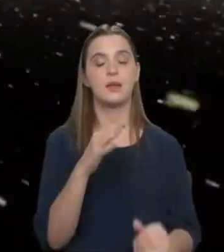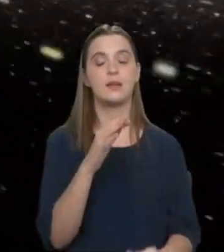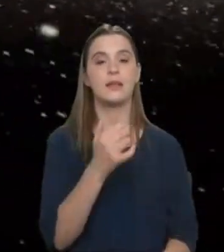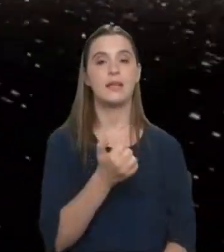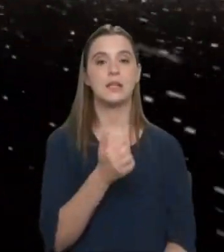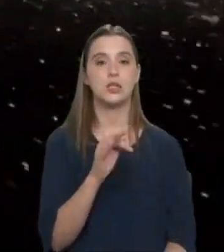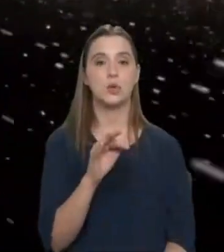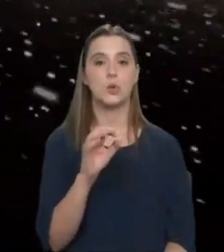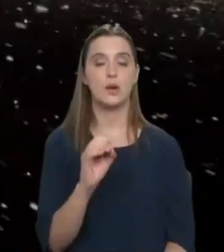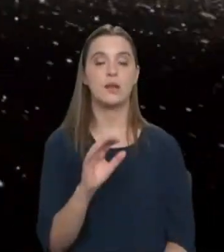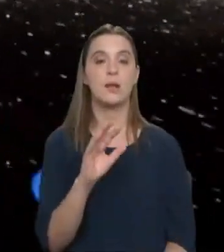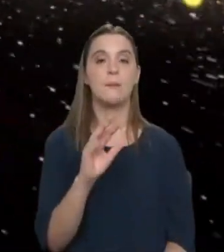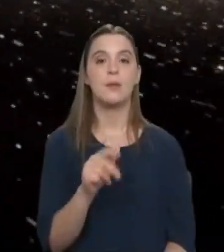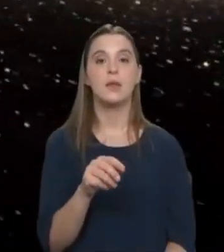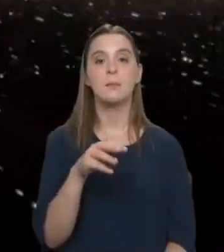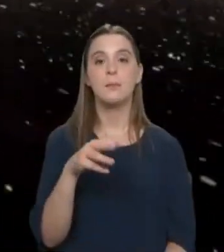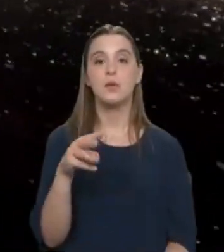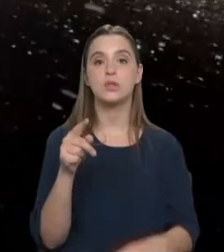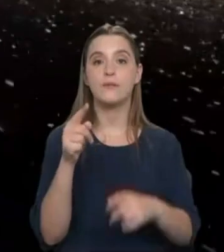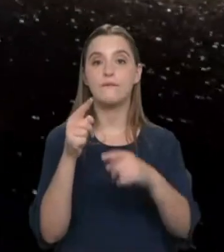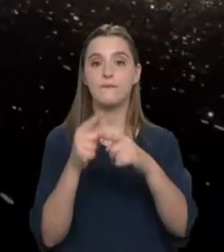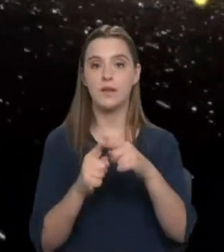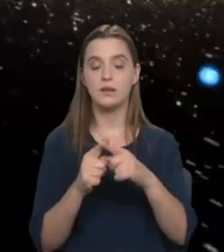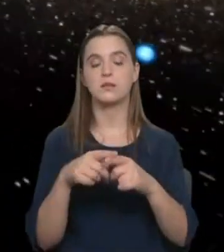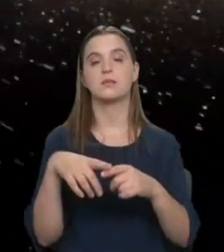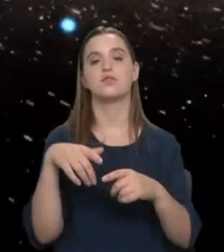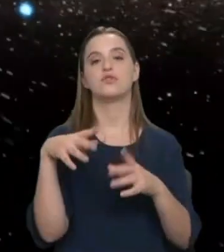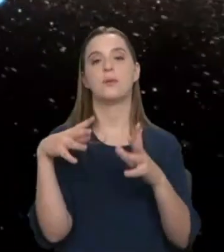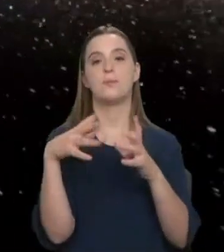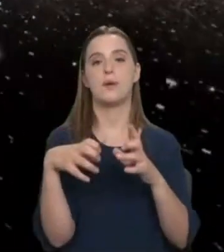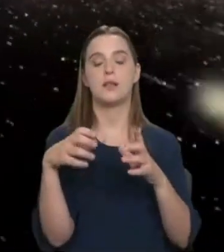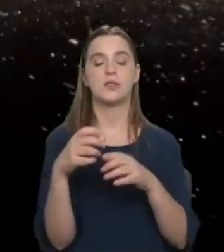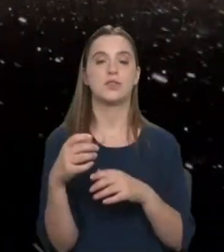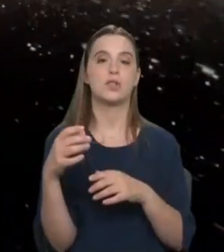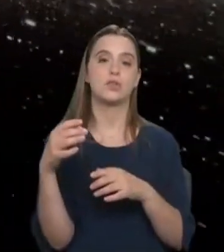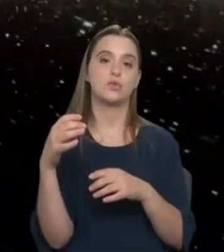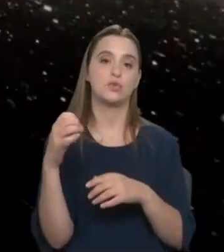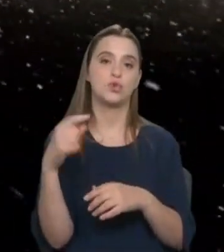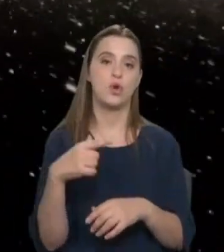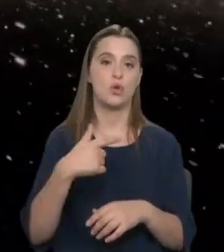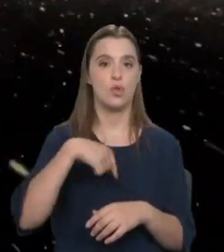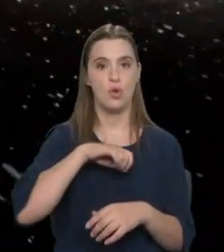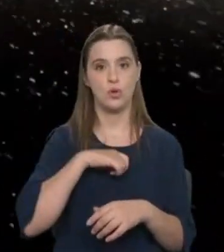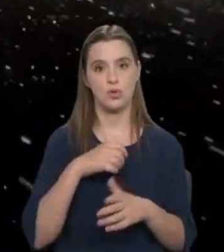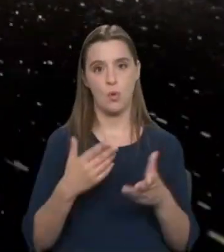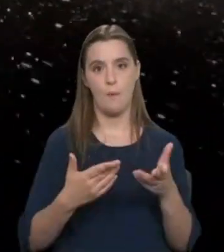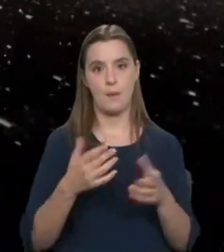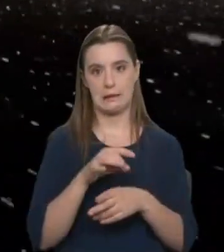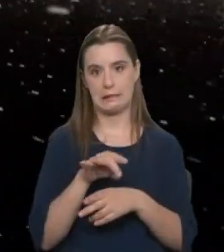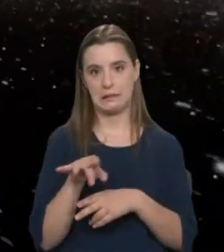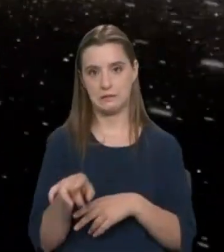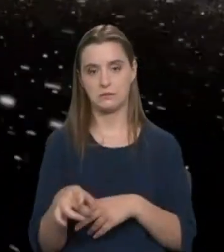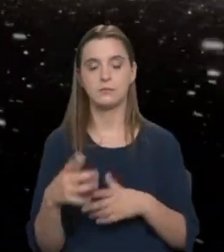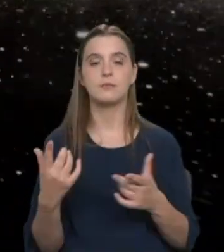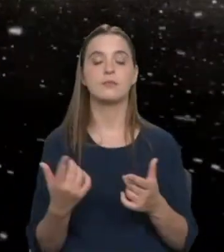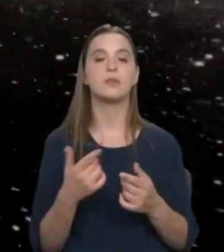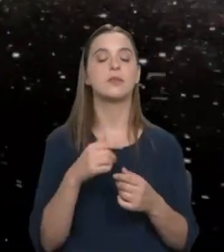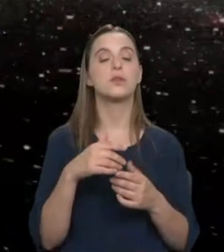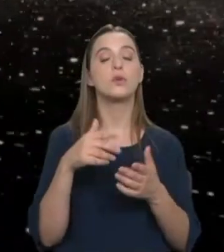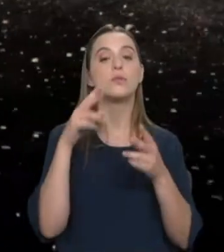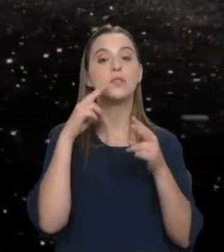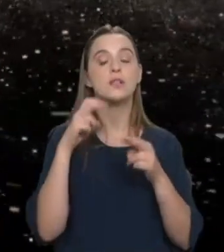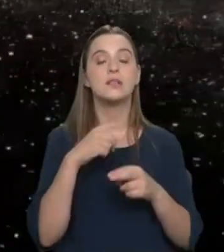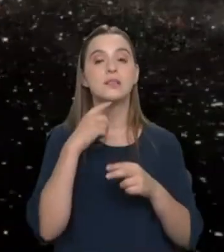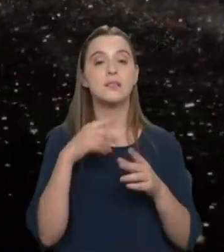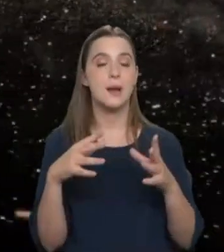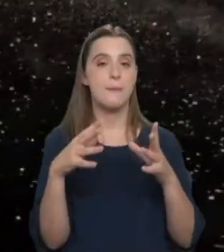massa do nosso Sol. Isto quer dizer que, neste limite superior, então, este estudo diz-nos que a massa da nossa